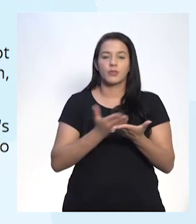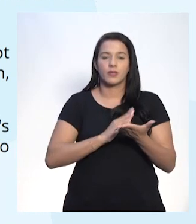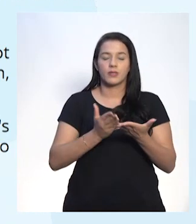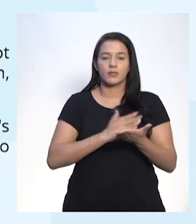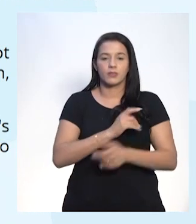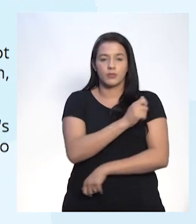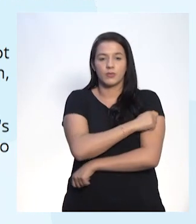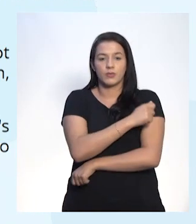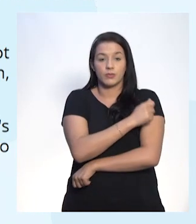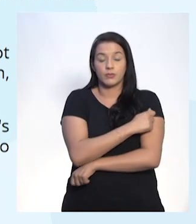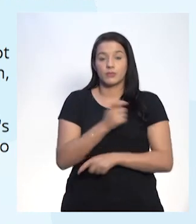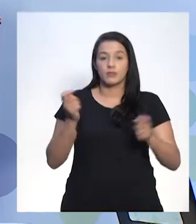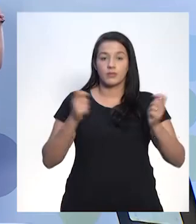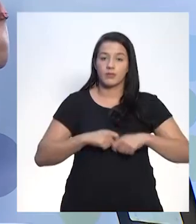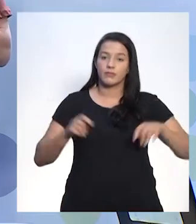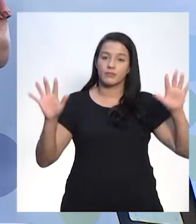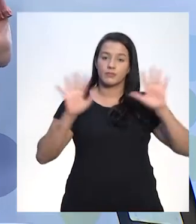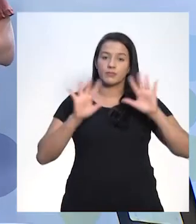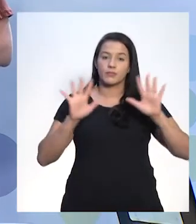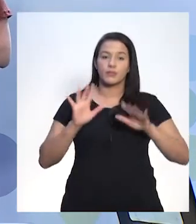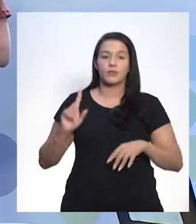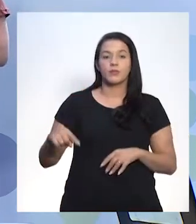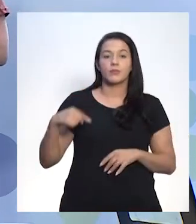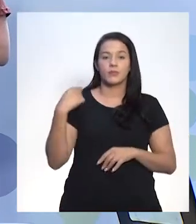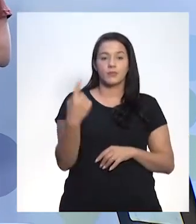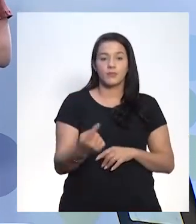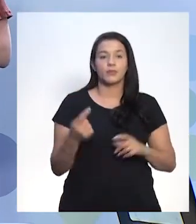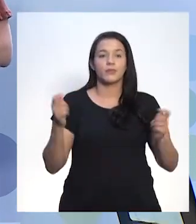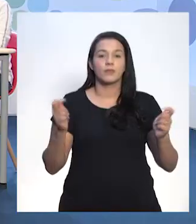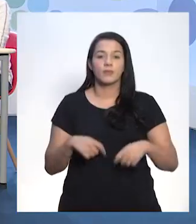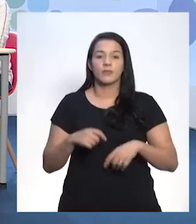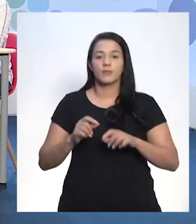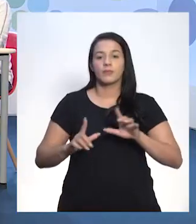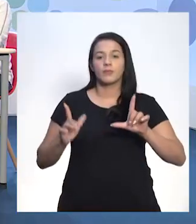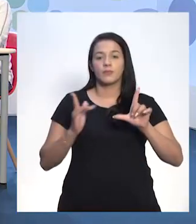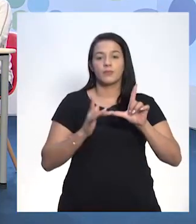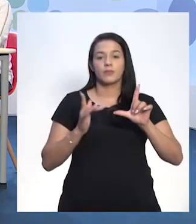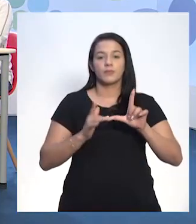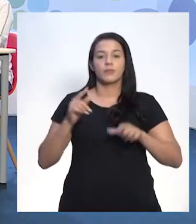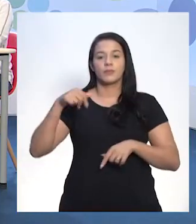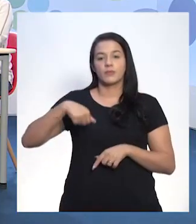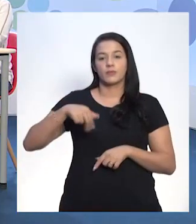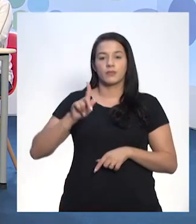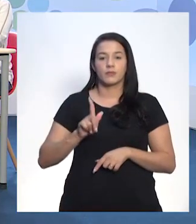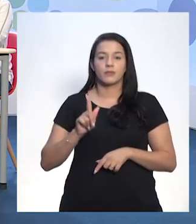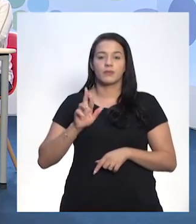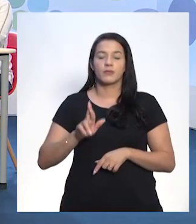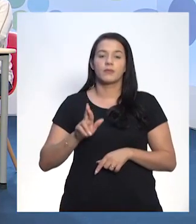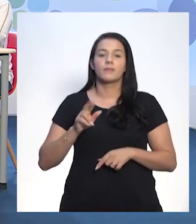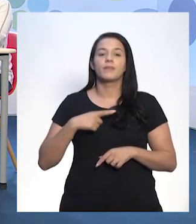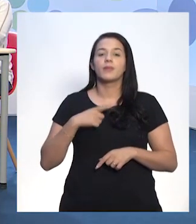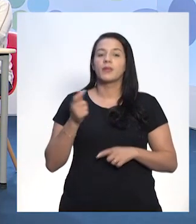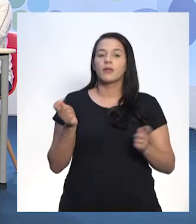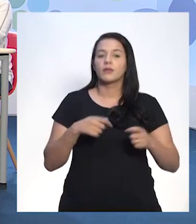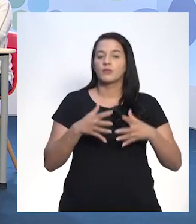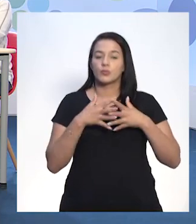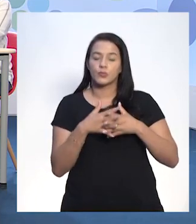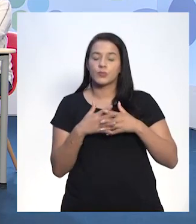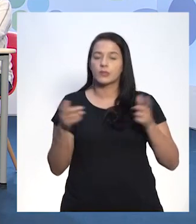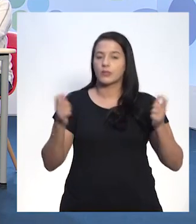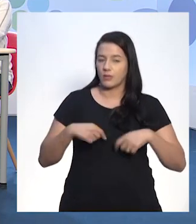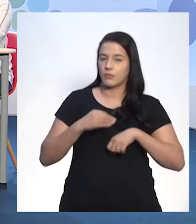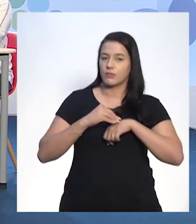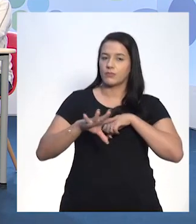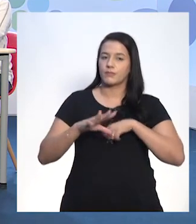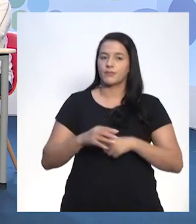aluno. A gente vai se despedir agora, deixando para vocês aí o link para que vocês respondam sobre a aula de hoje. Ficar alguma dúvida também, coloca